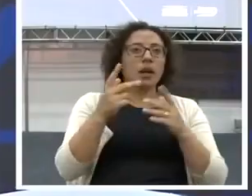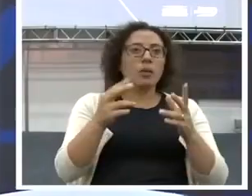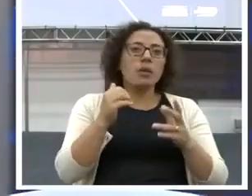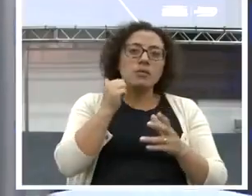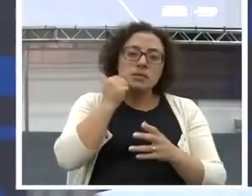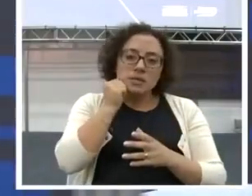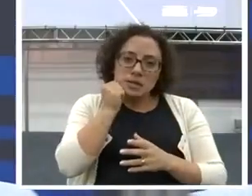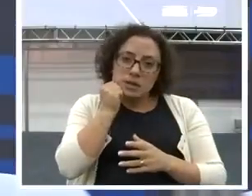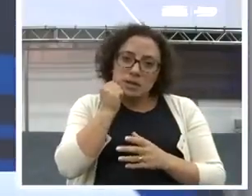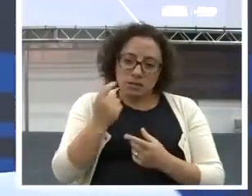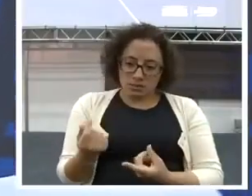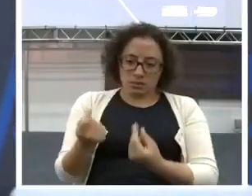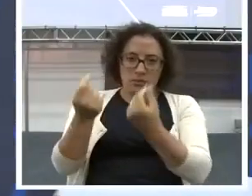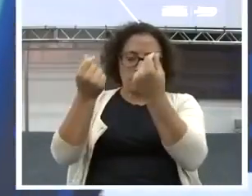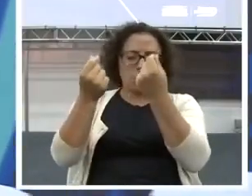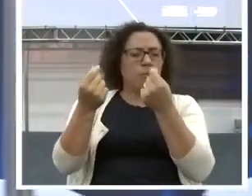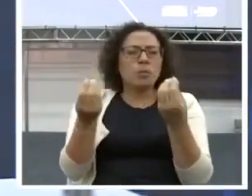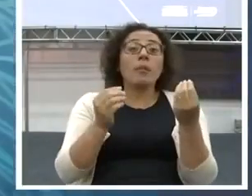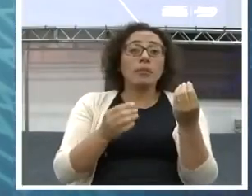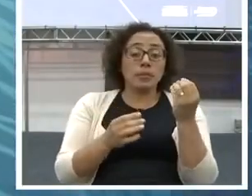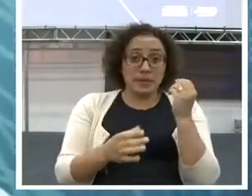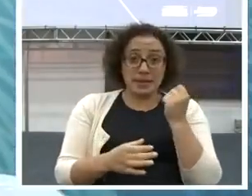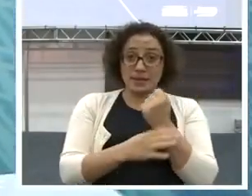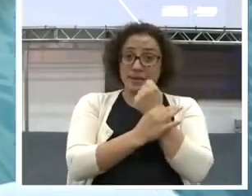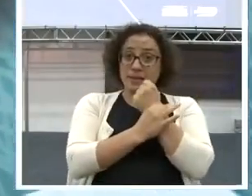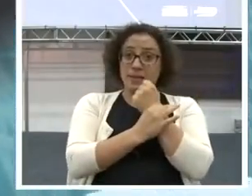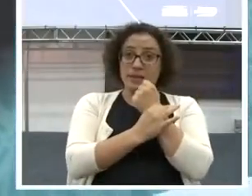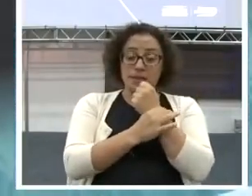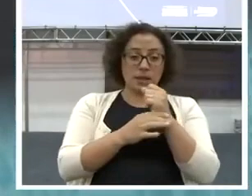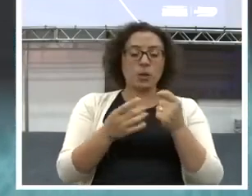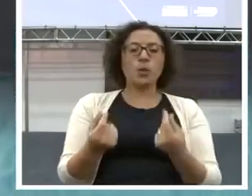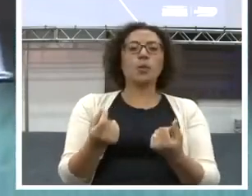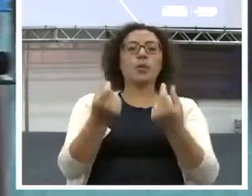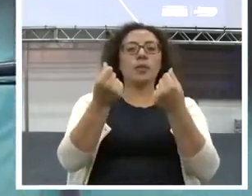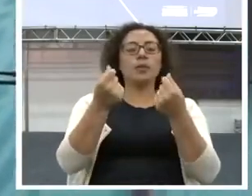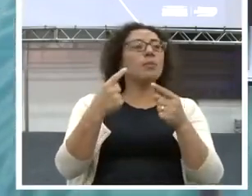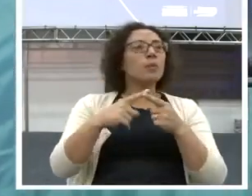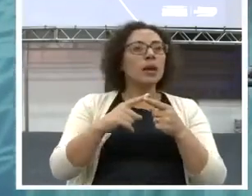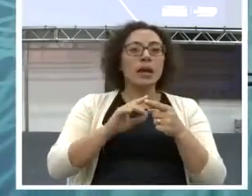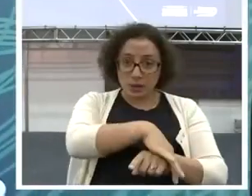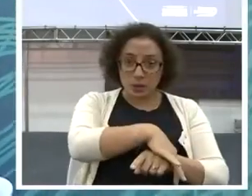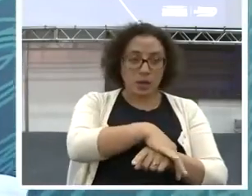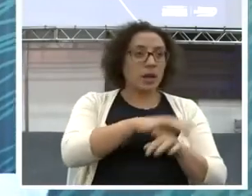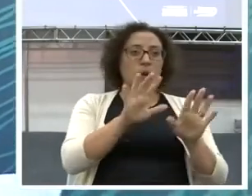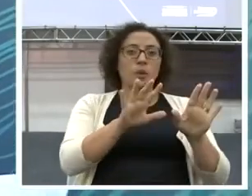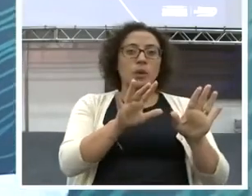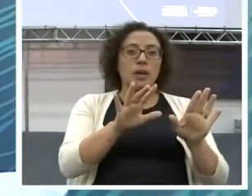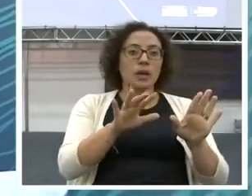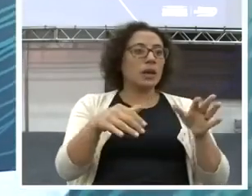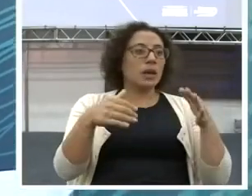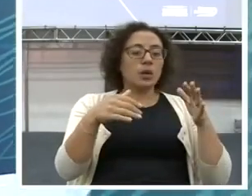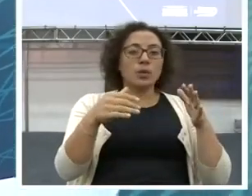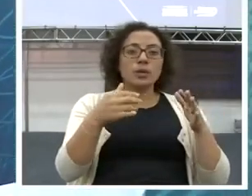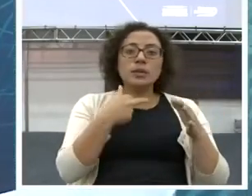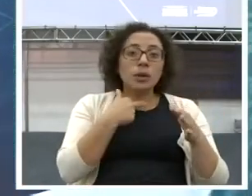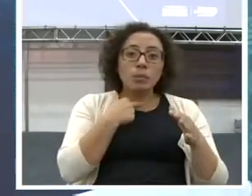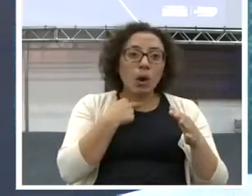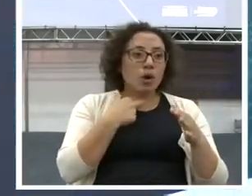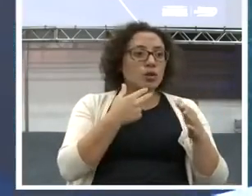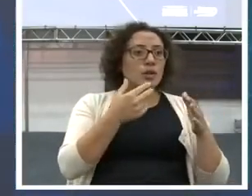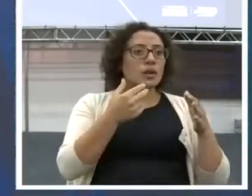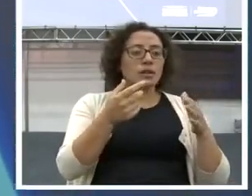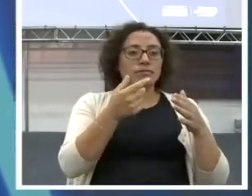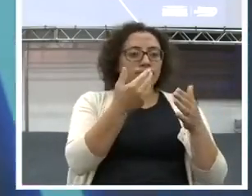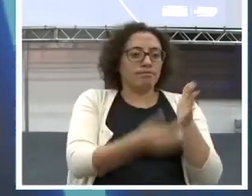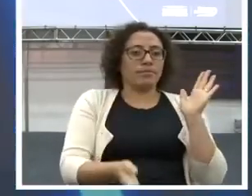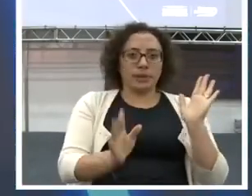A primeira coisa é segurança financeira. A segurança é aquilo que você não pode abrir mão da sua vida e a vida da sua empresa. Então,